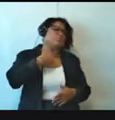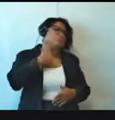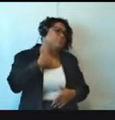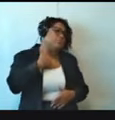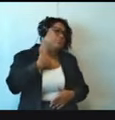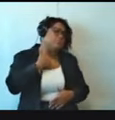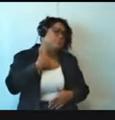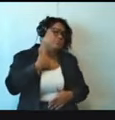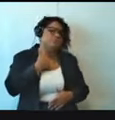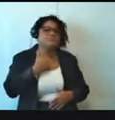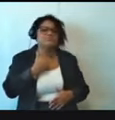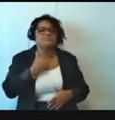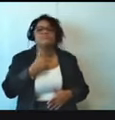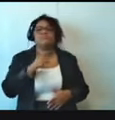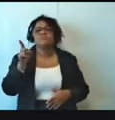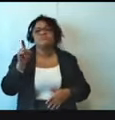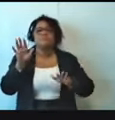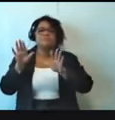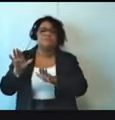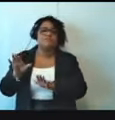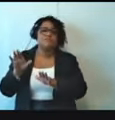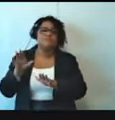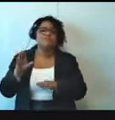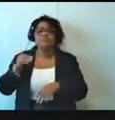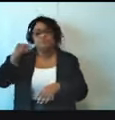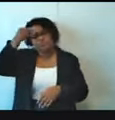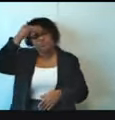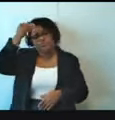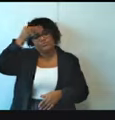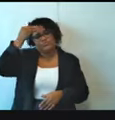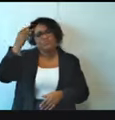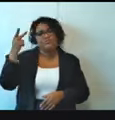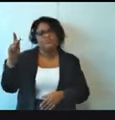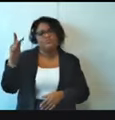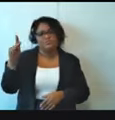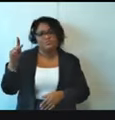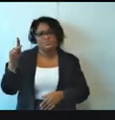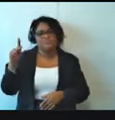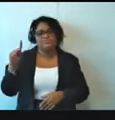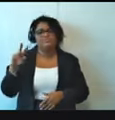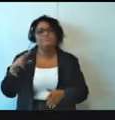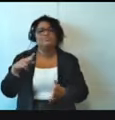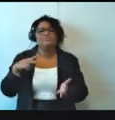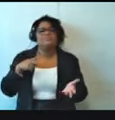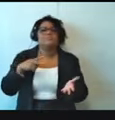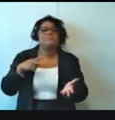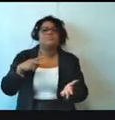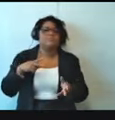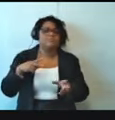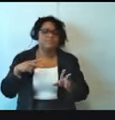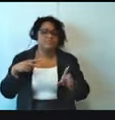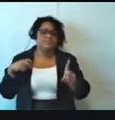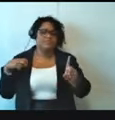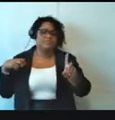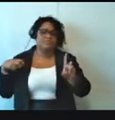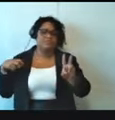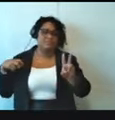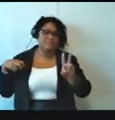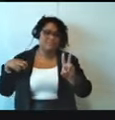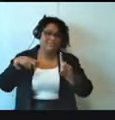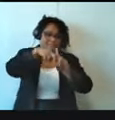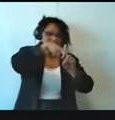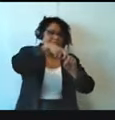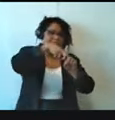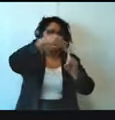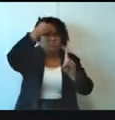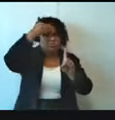porque tinha que ficar com o sobrinho dele, que sofreu um acidente. Ele foi atropelado por 2 motocicletas na